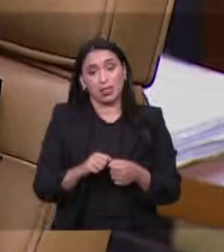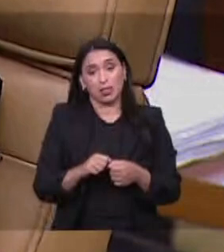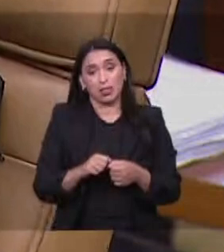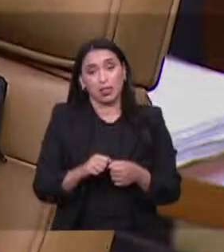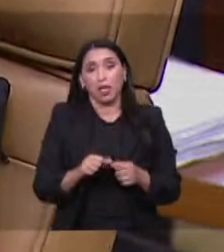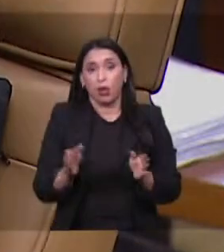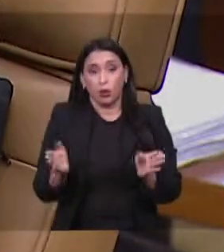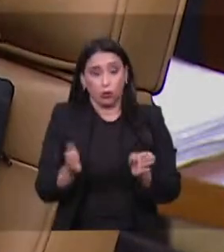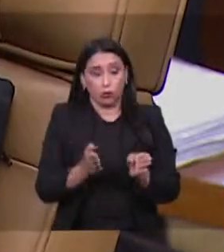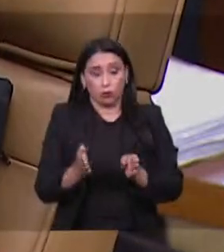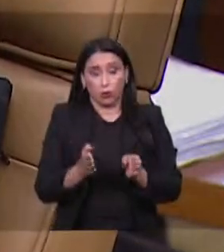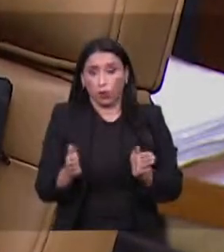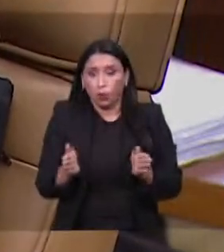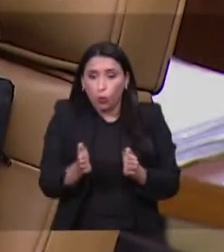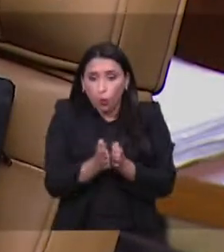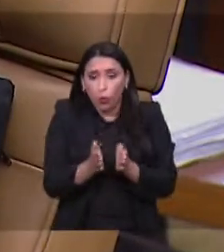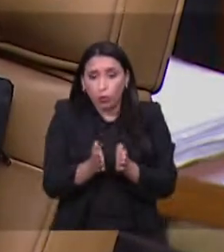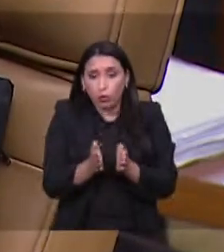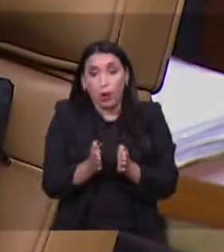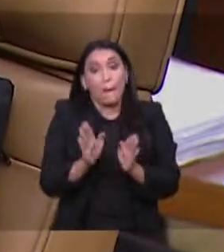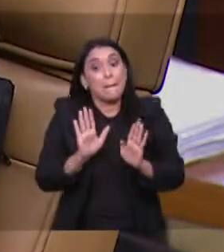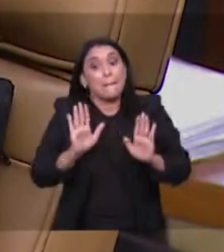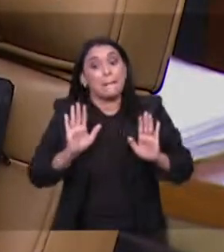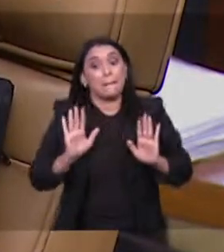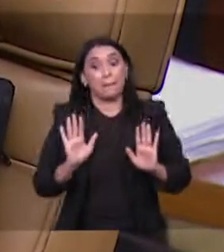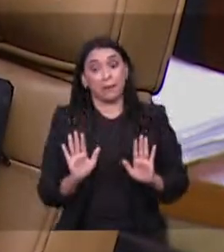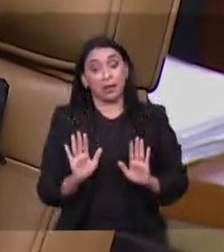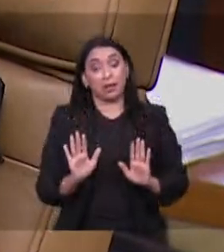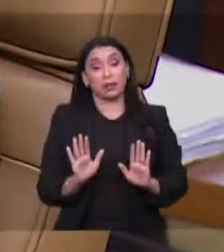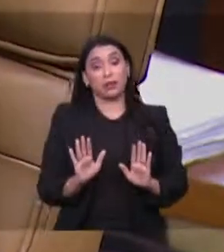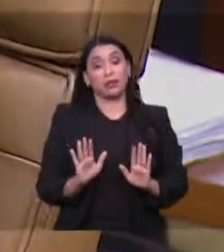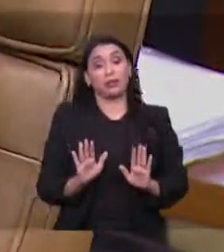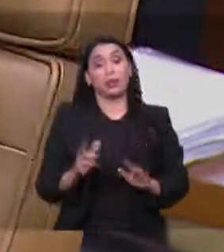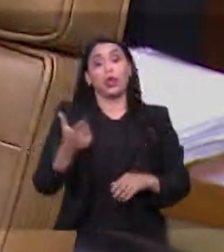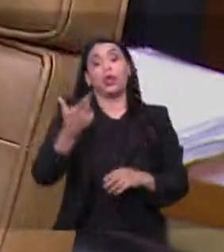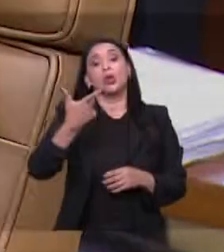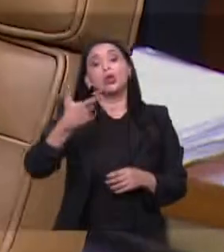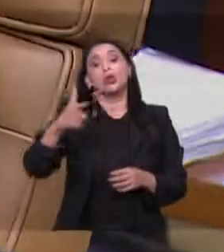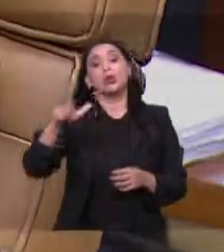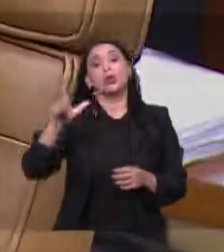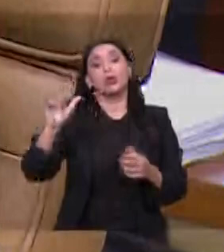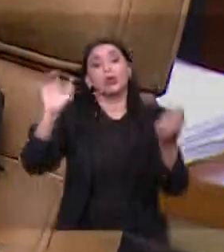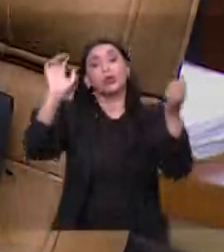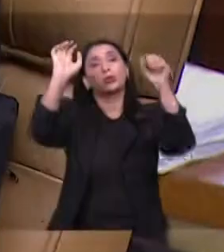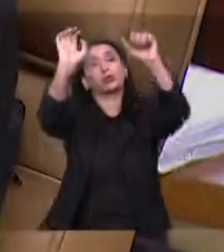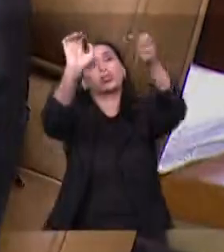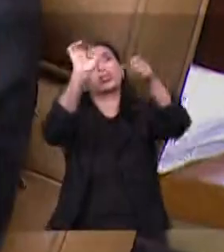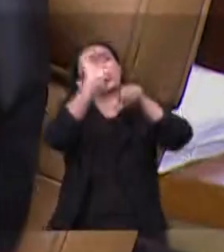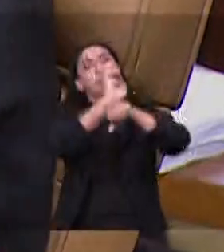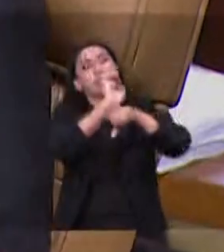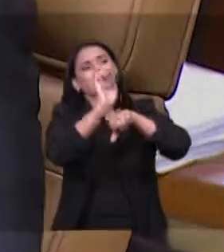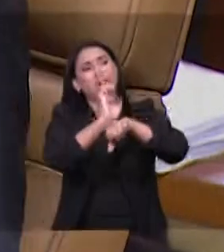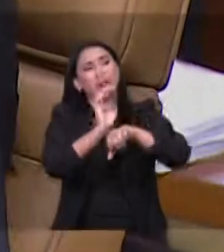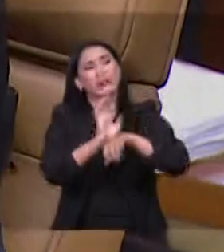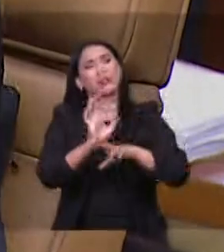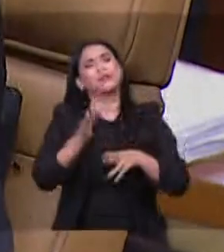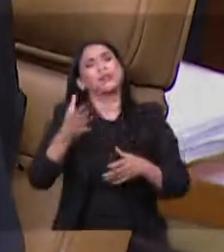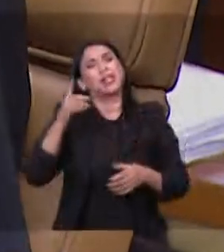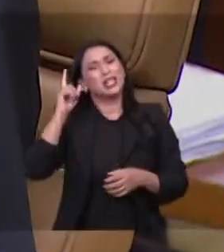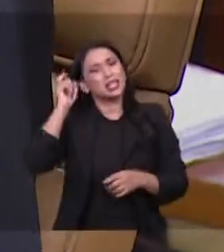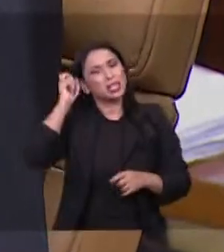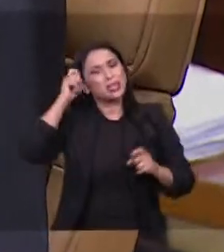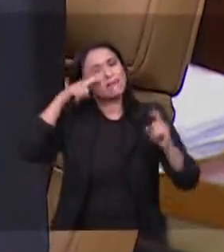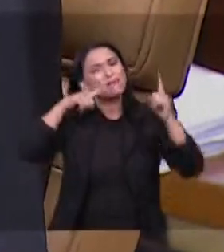prazo menor. Mas, em outros estados, essa dificuldade ela